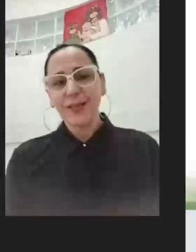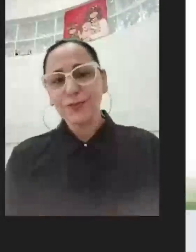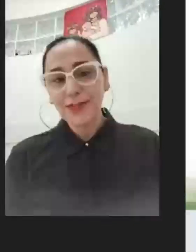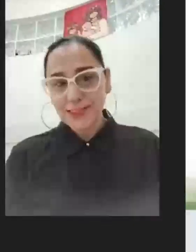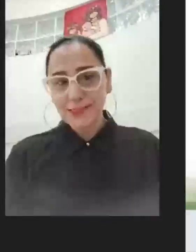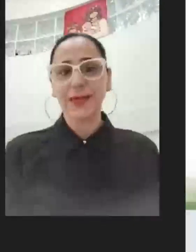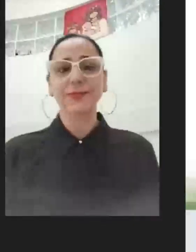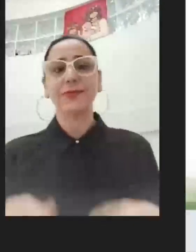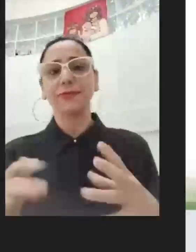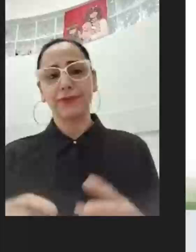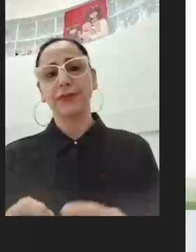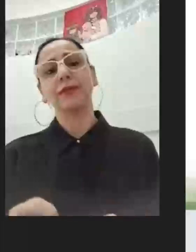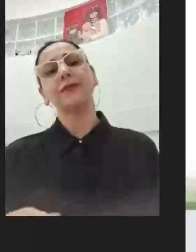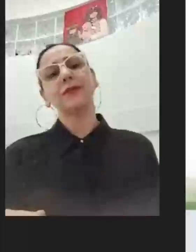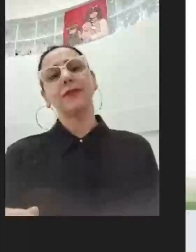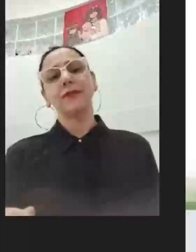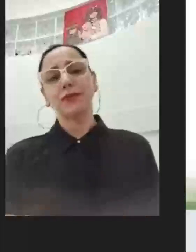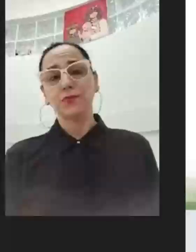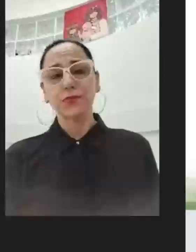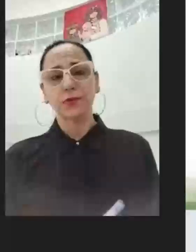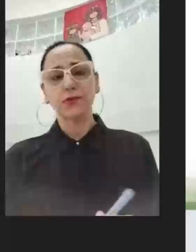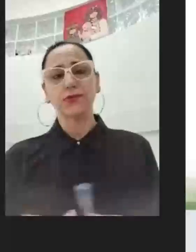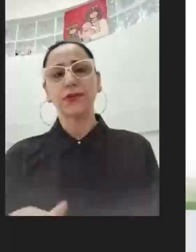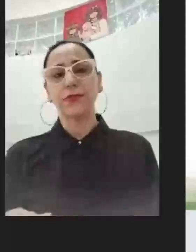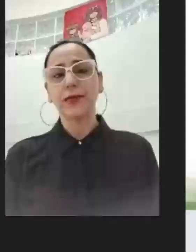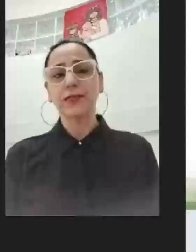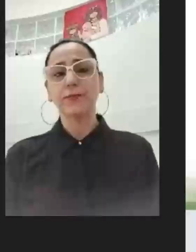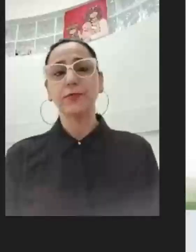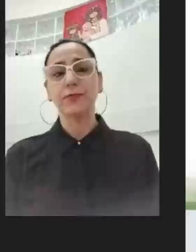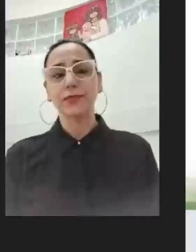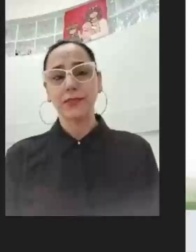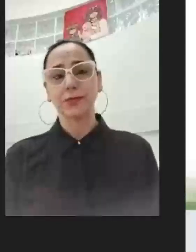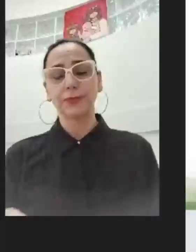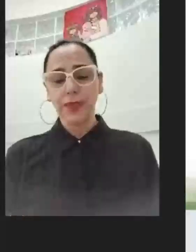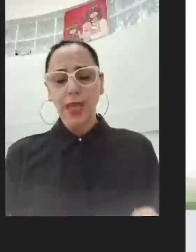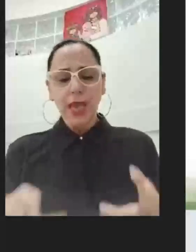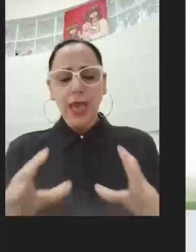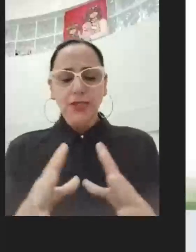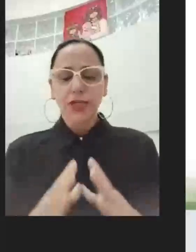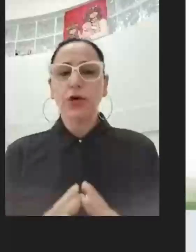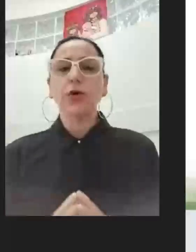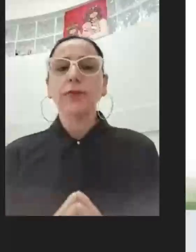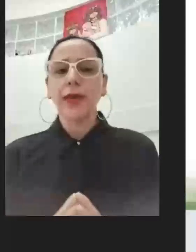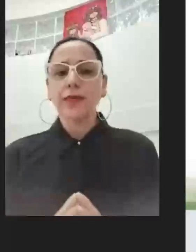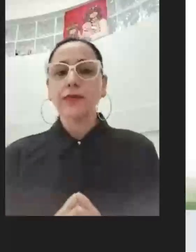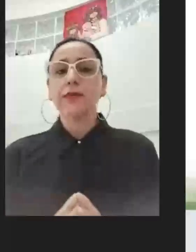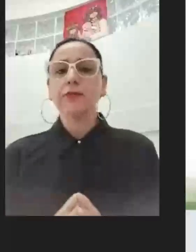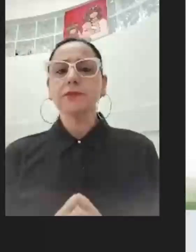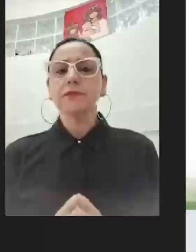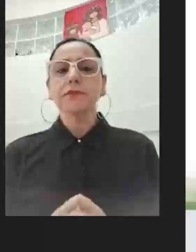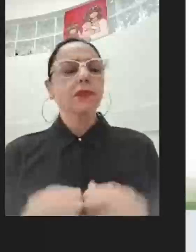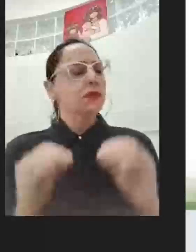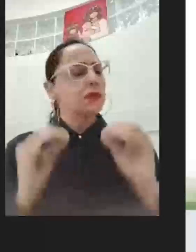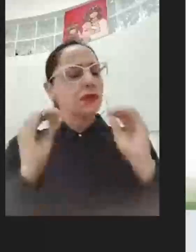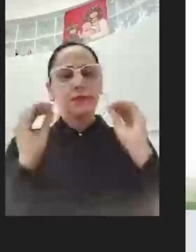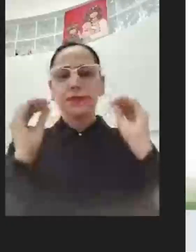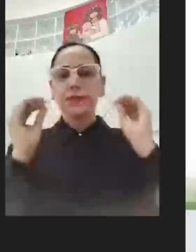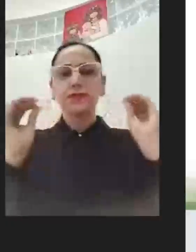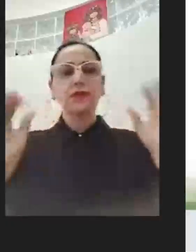diferença no nascimento, na vida das pessoas que vão receber um bebezinho. Chegou a